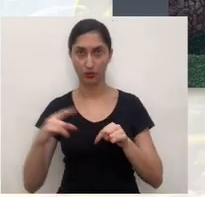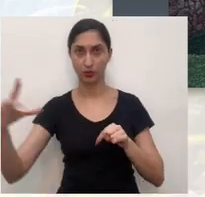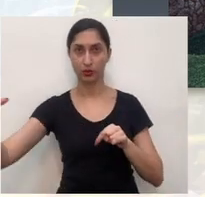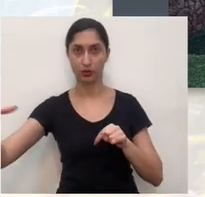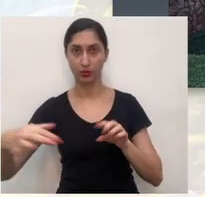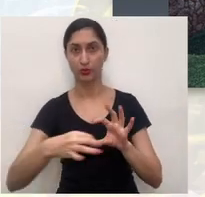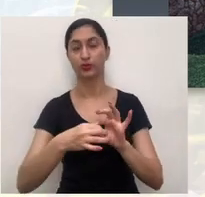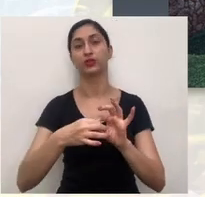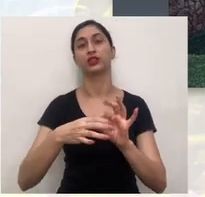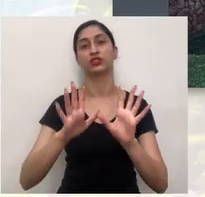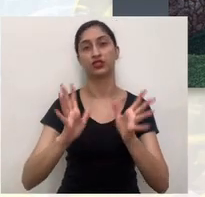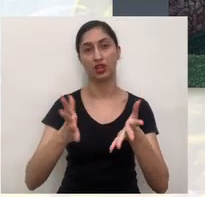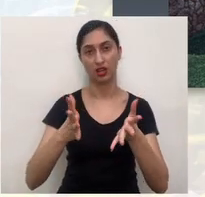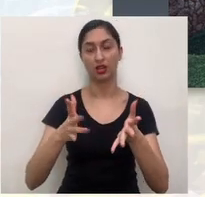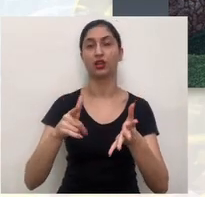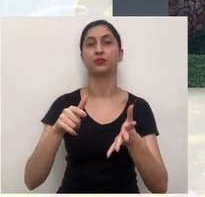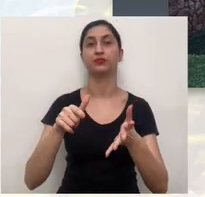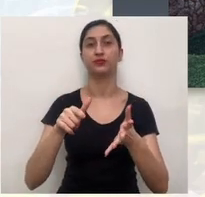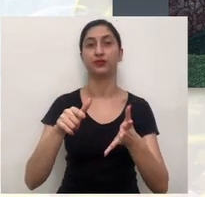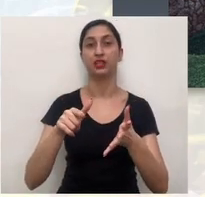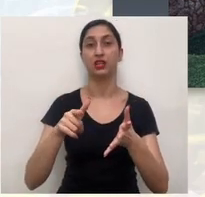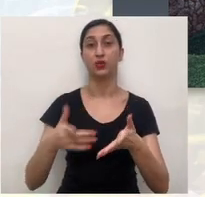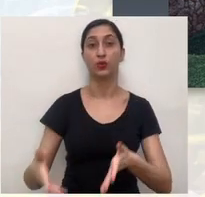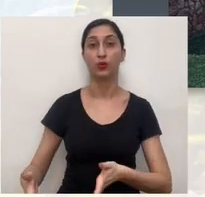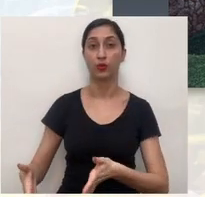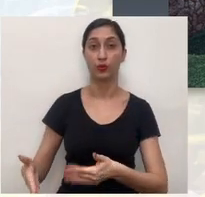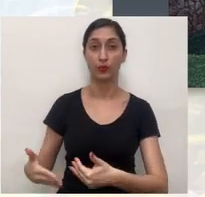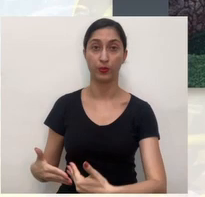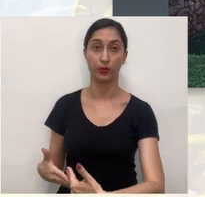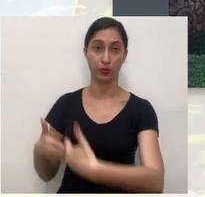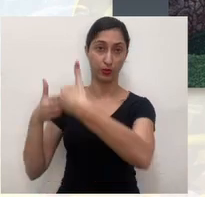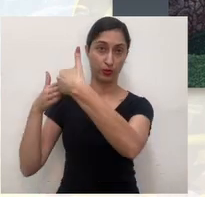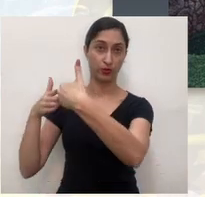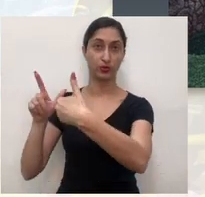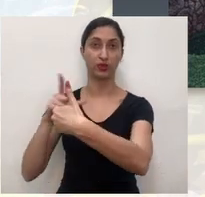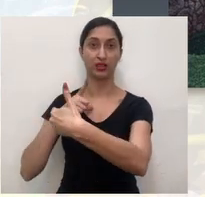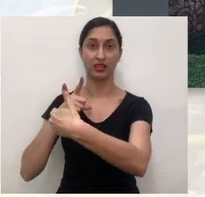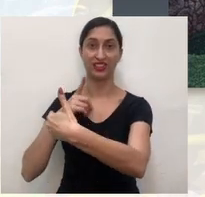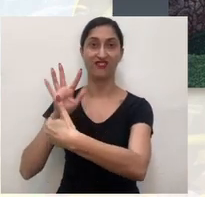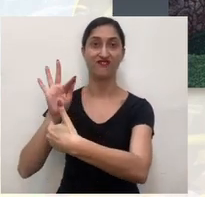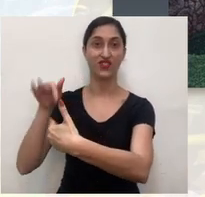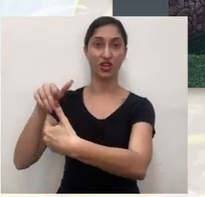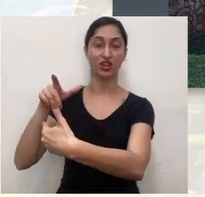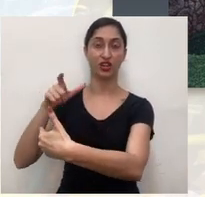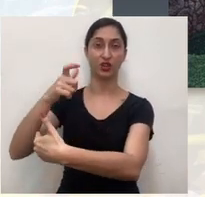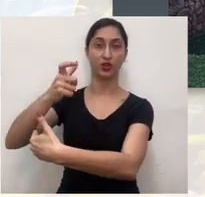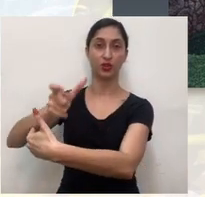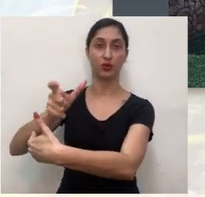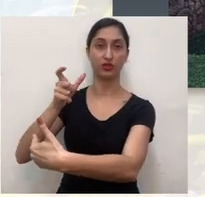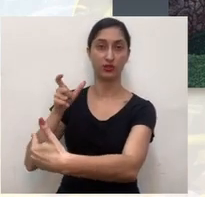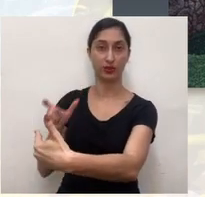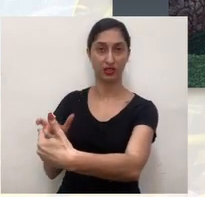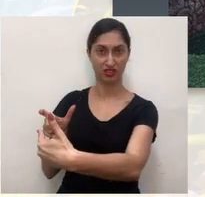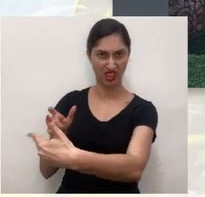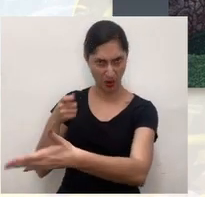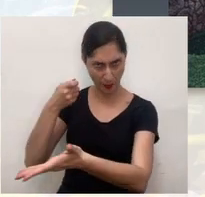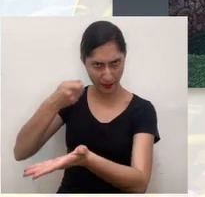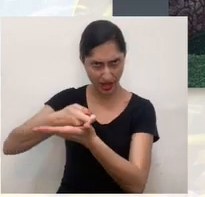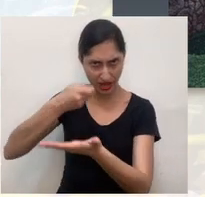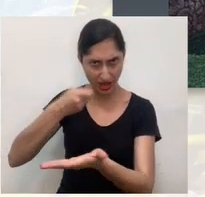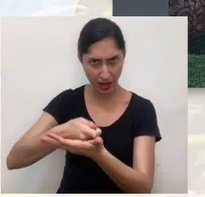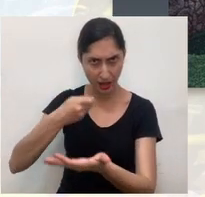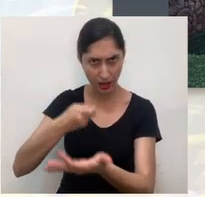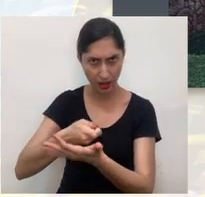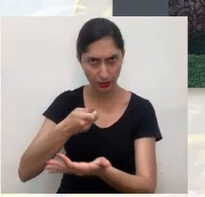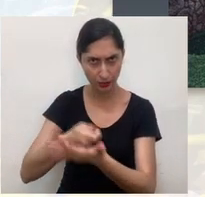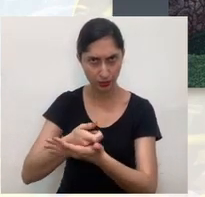como falei, o muro acaba em 2 quadrados. Isso aqui era obrigatório ser assim? Não. Se o Burle Marx